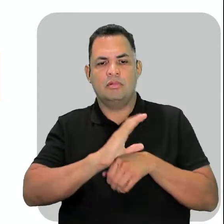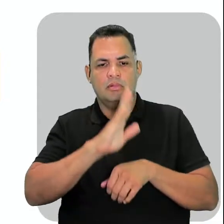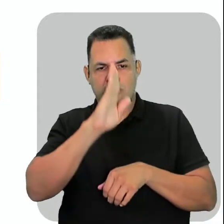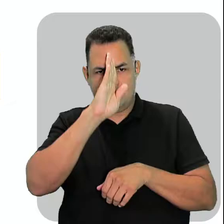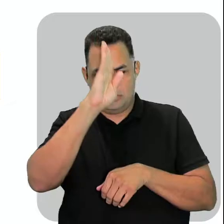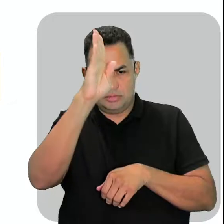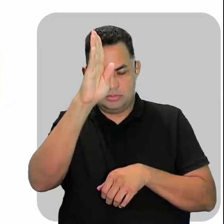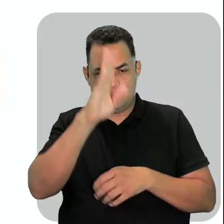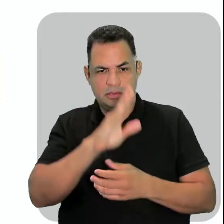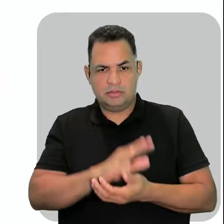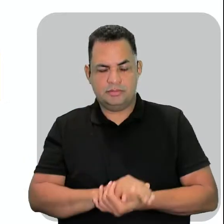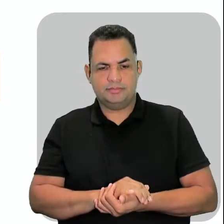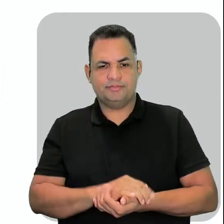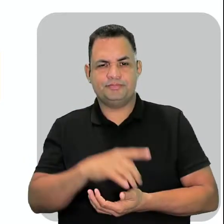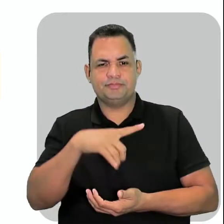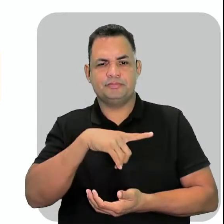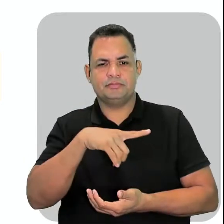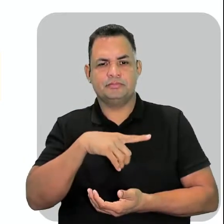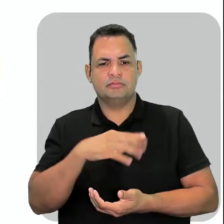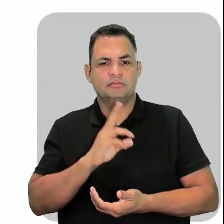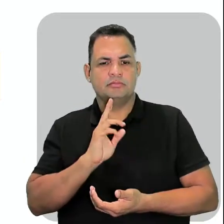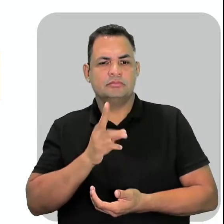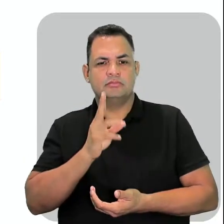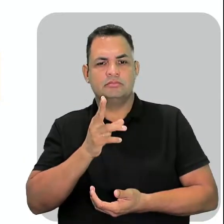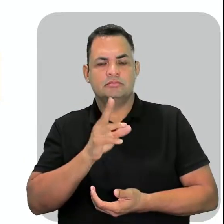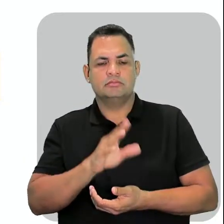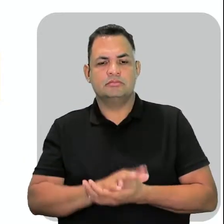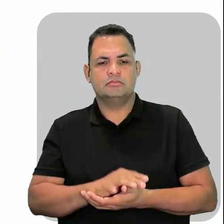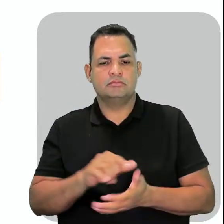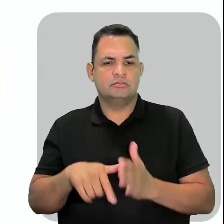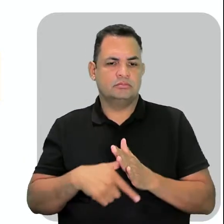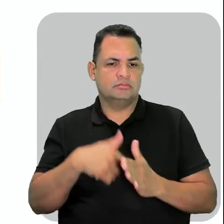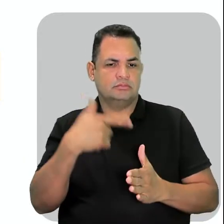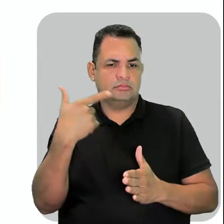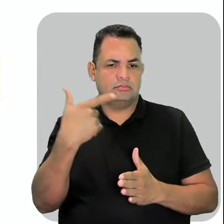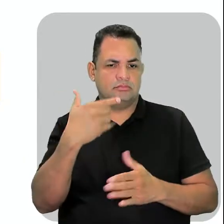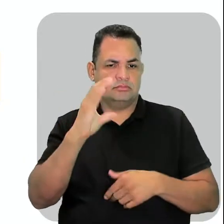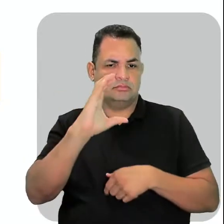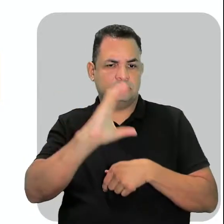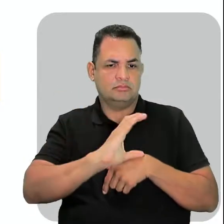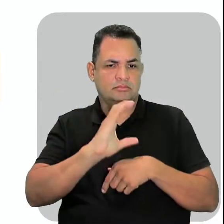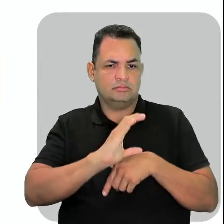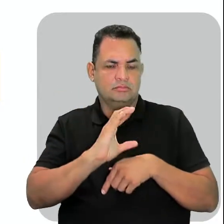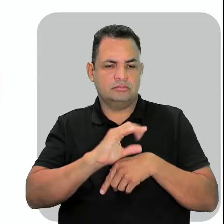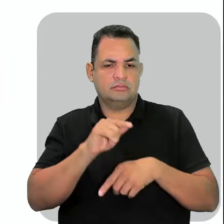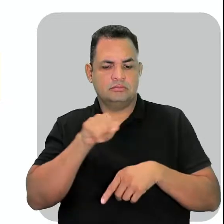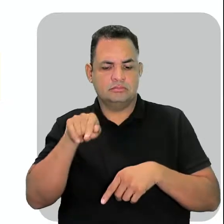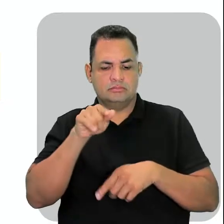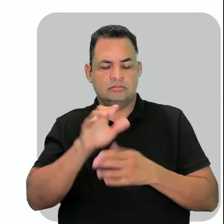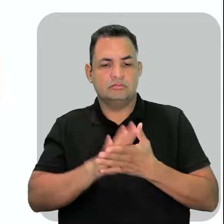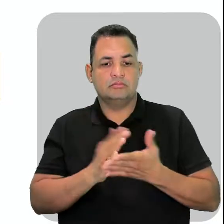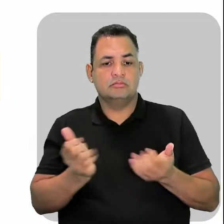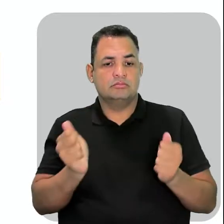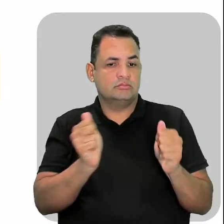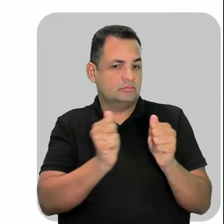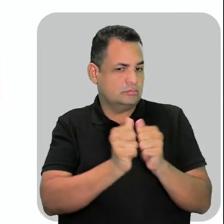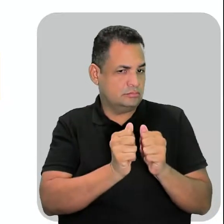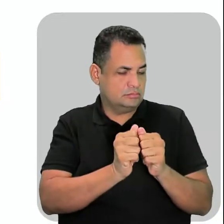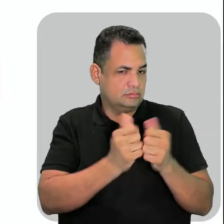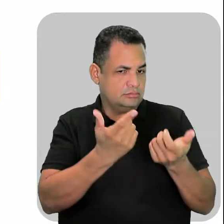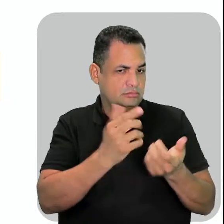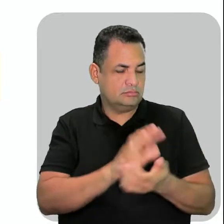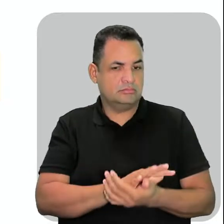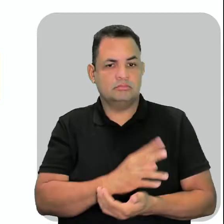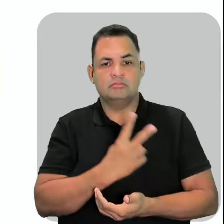aminoácido. Ele sempre vai ser o segundo carbono da nossa cadeia, o que é mais próximo aqui